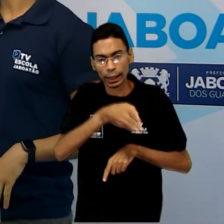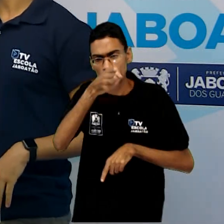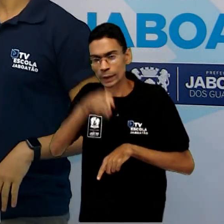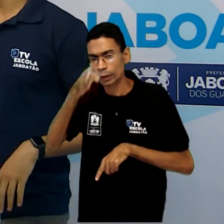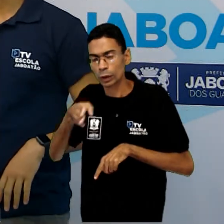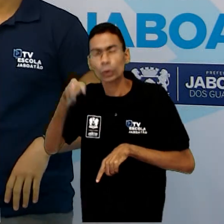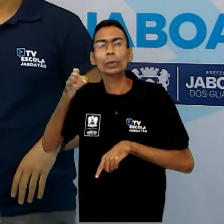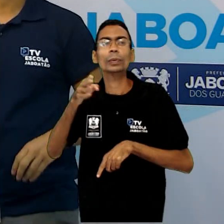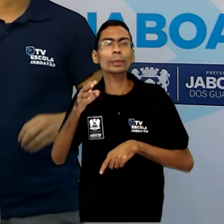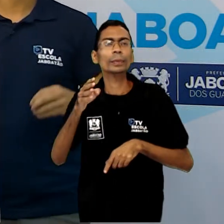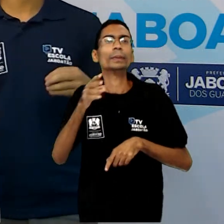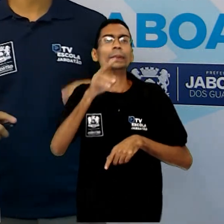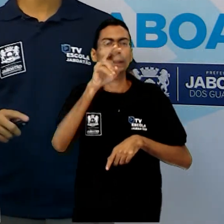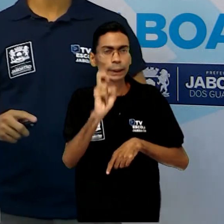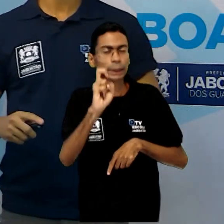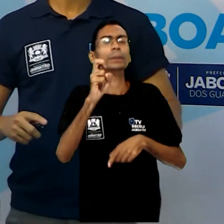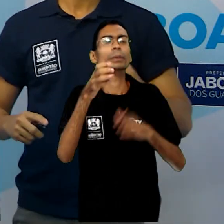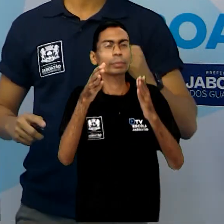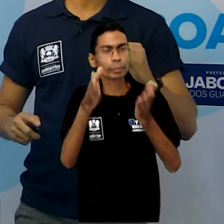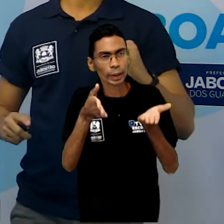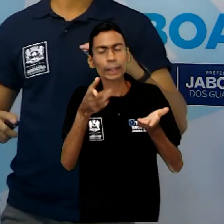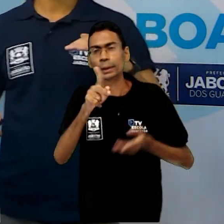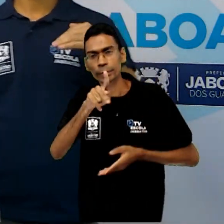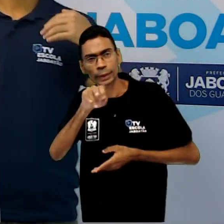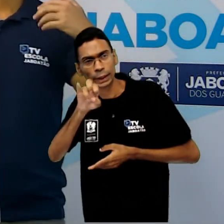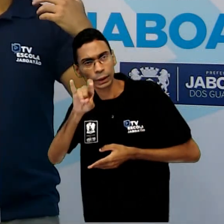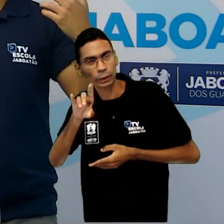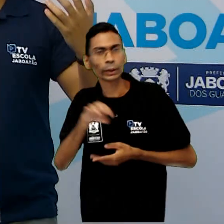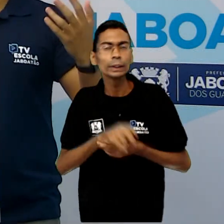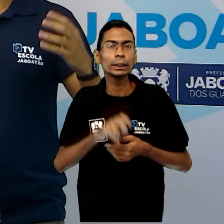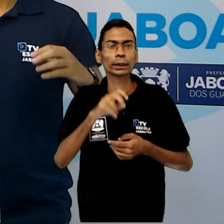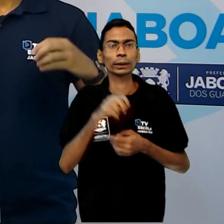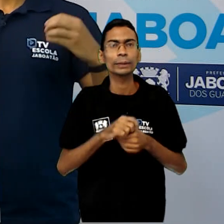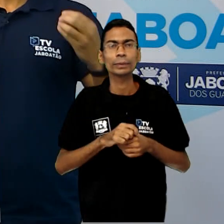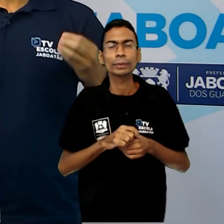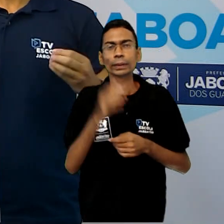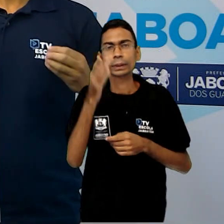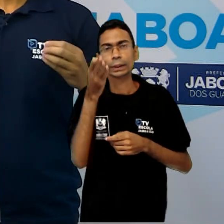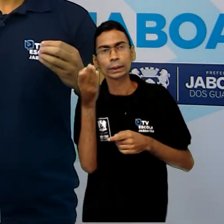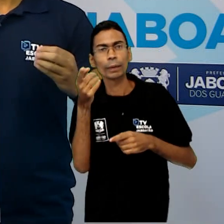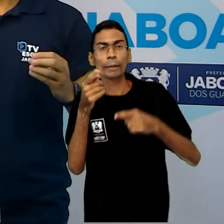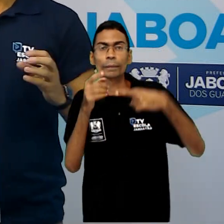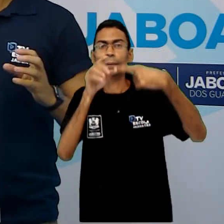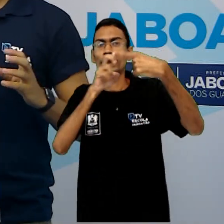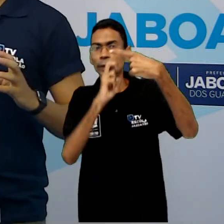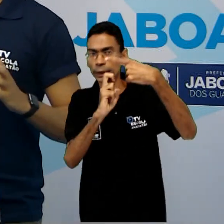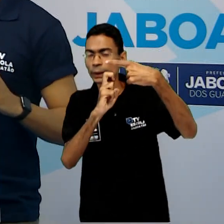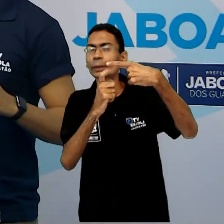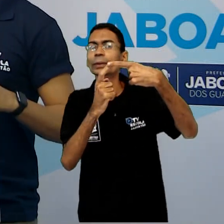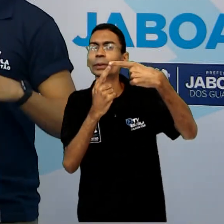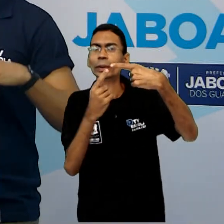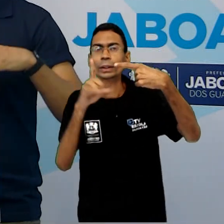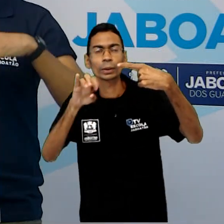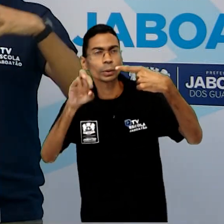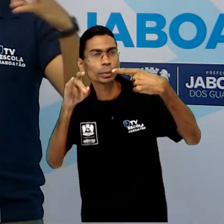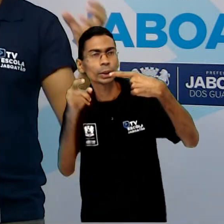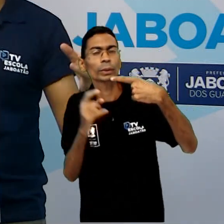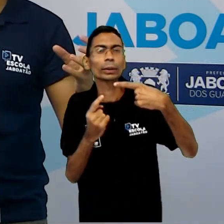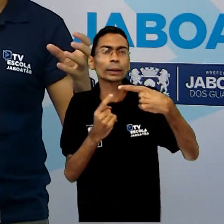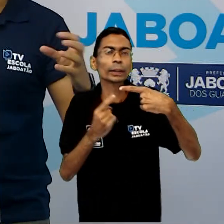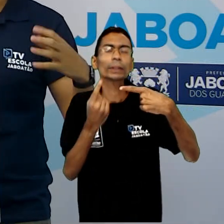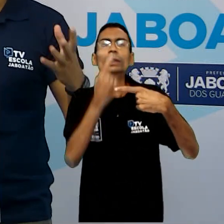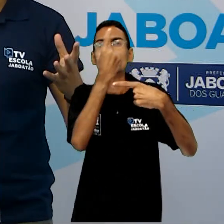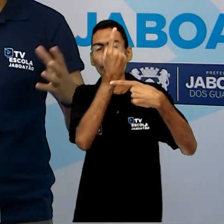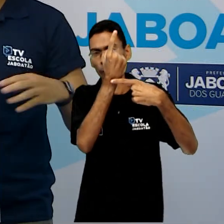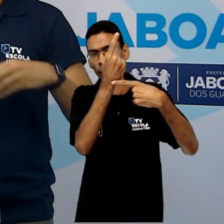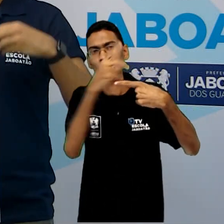partes, portanto 5 é o denominador. E o número que fica acima do traço representa o número que nós queremos